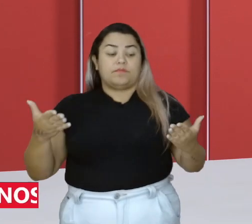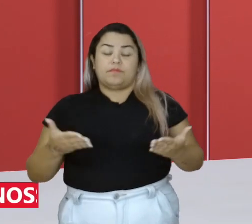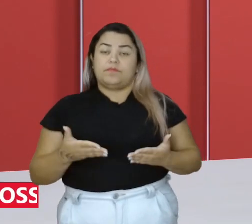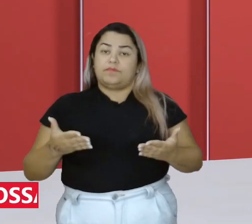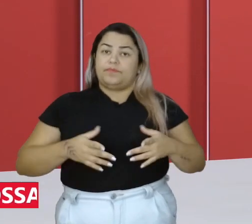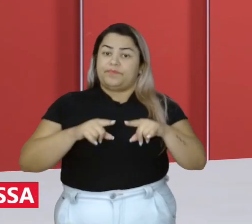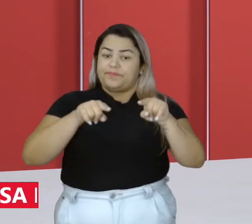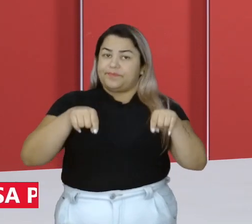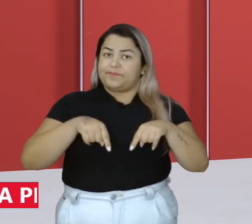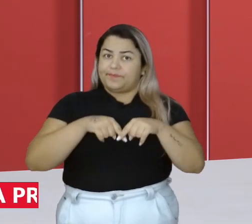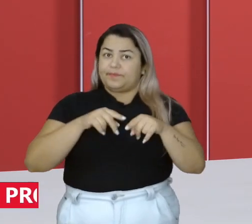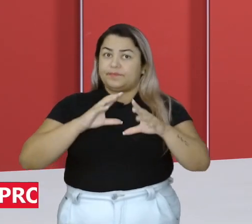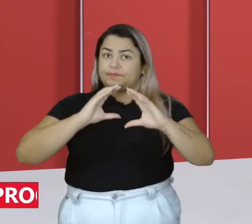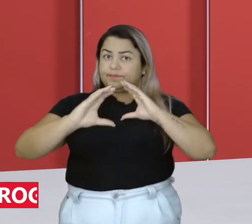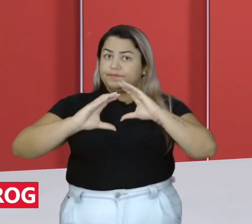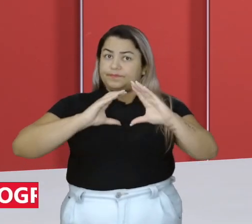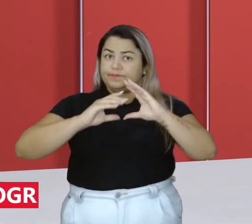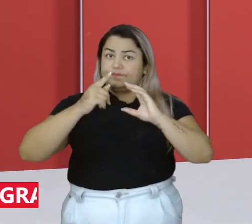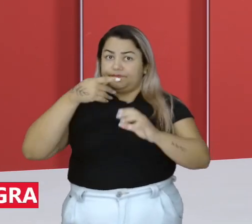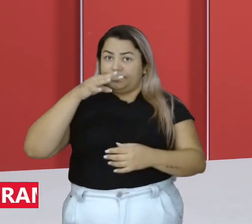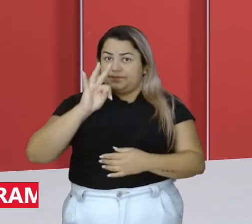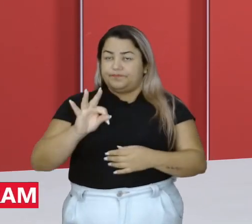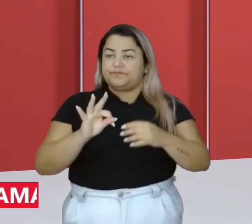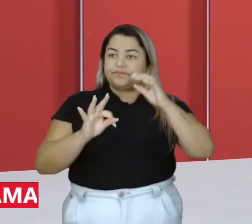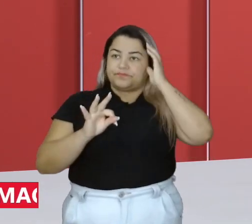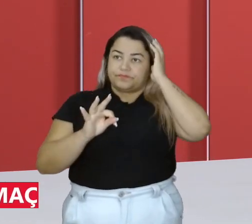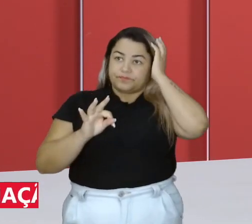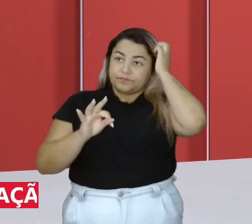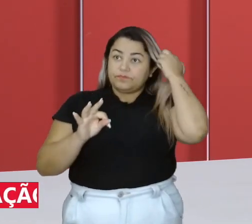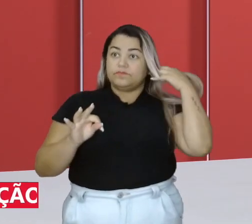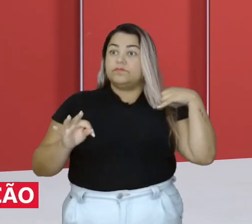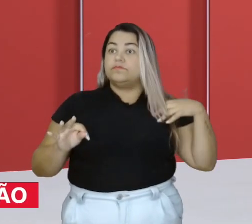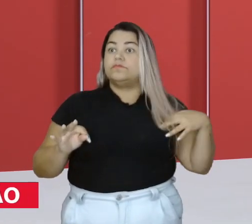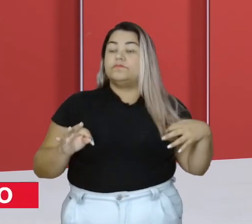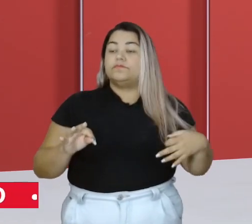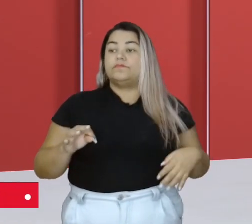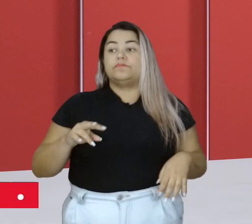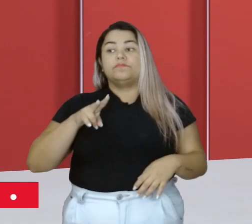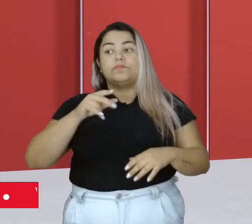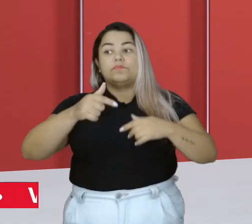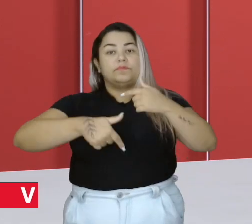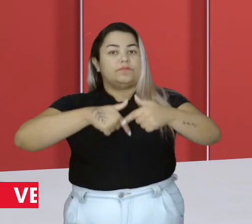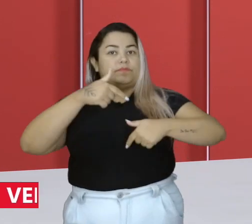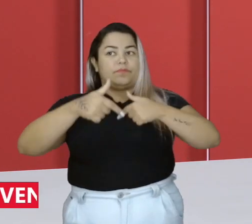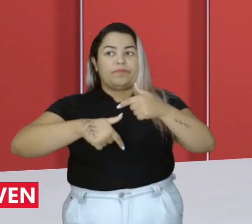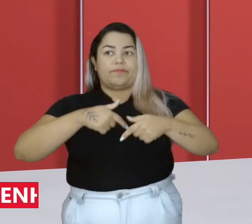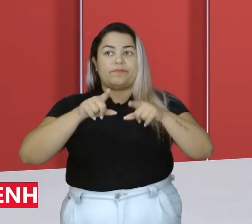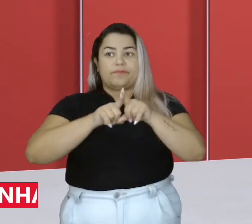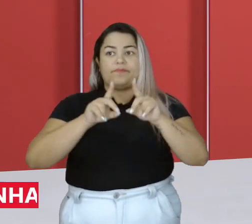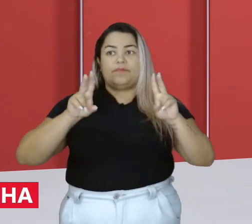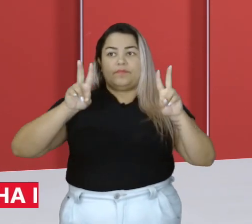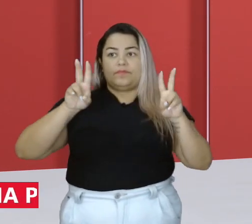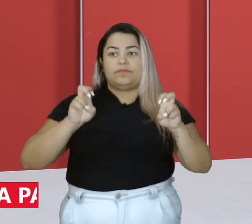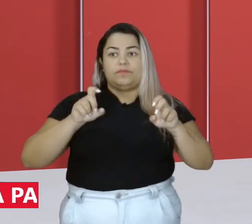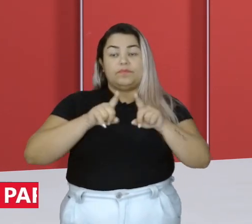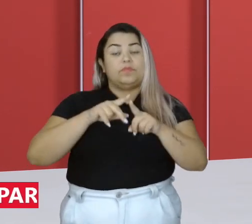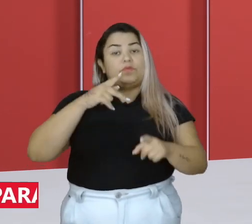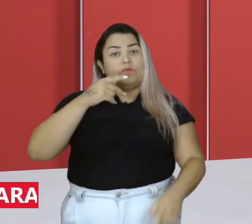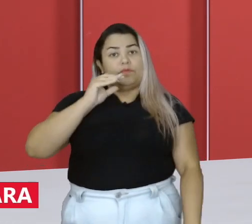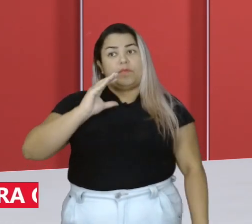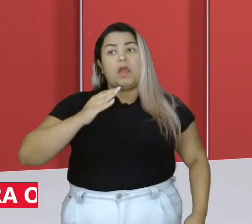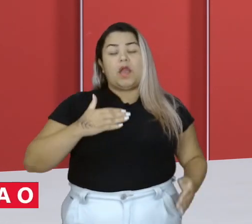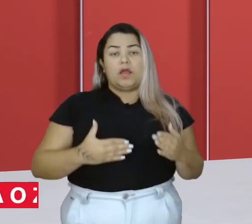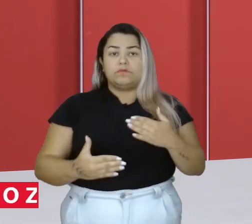do estúdio da Rede Povo de Comunicação, do PT. A gente vai trabalhar os eixos temáticos do PAC ao